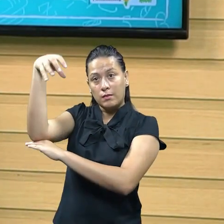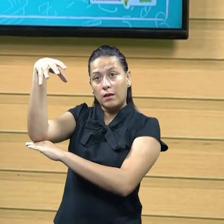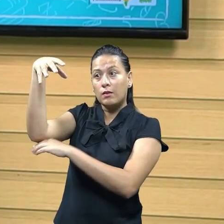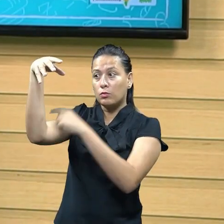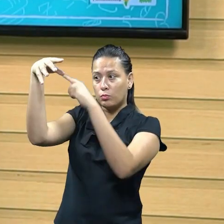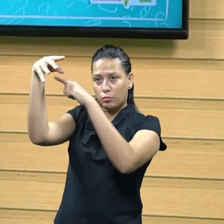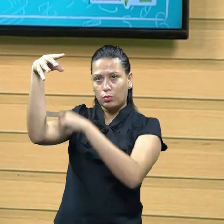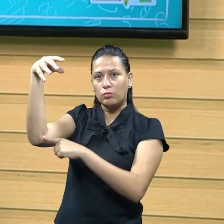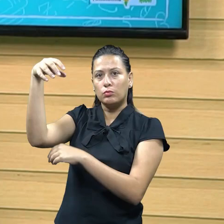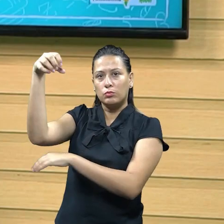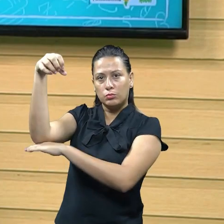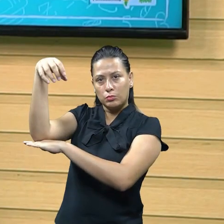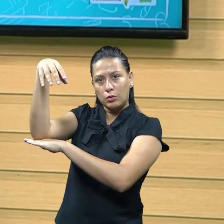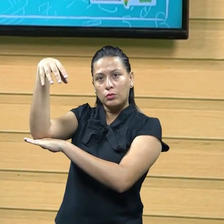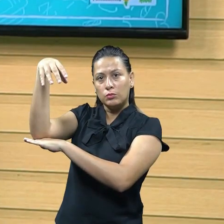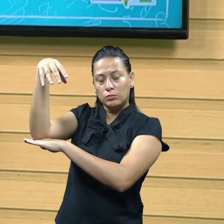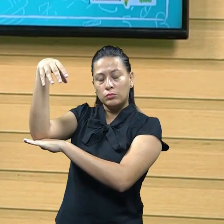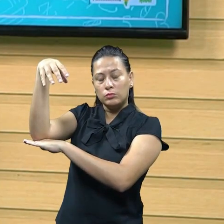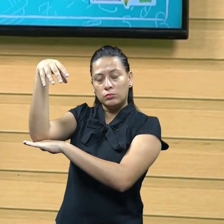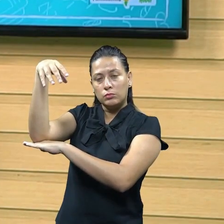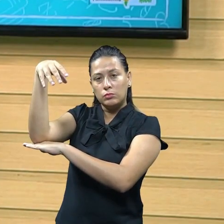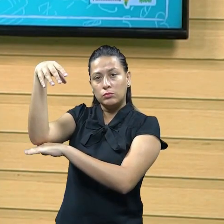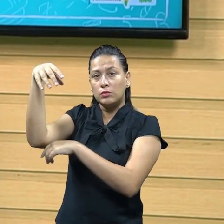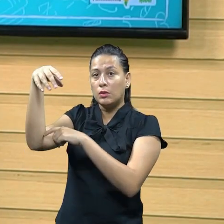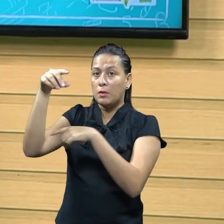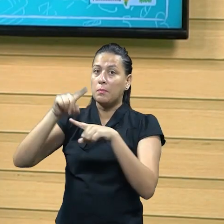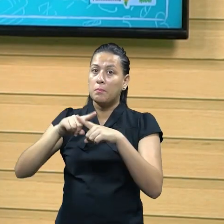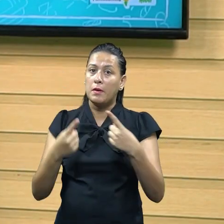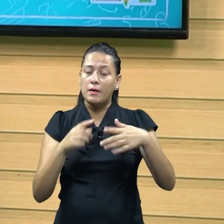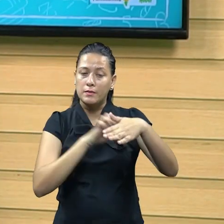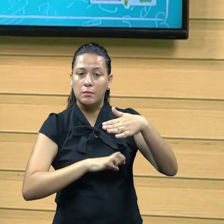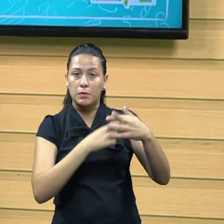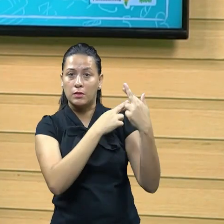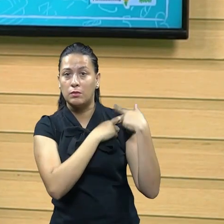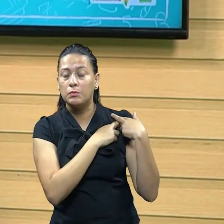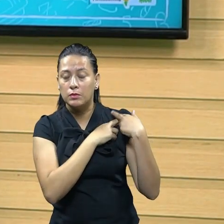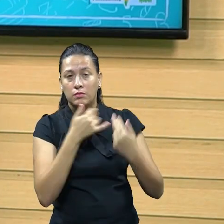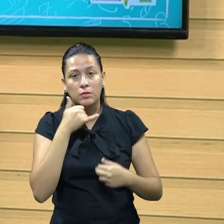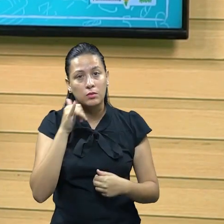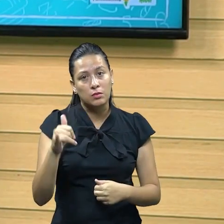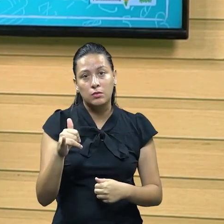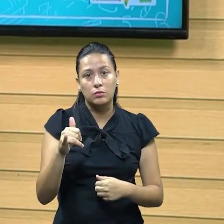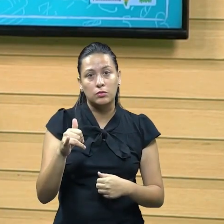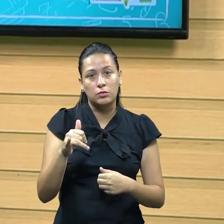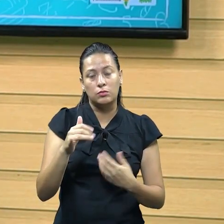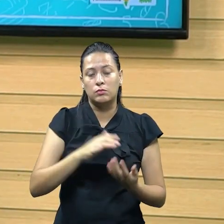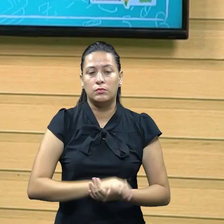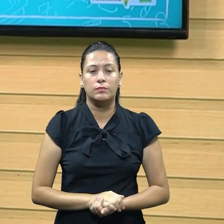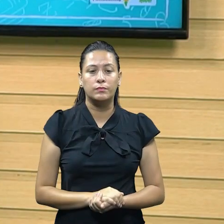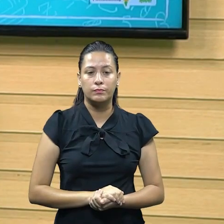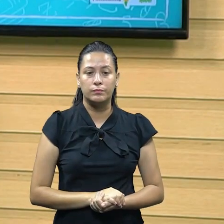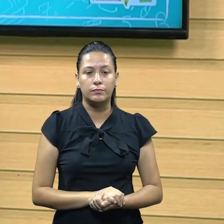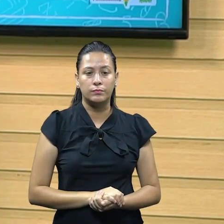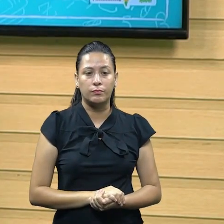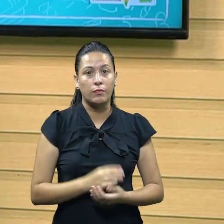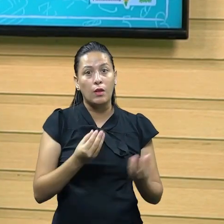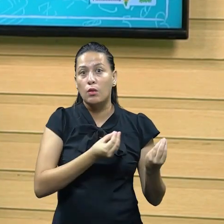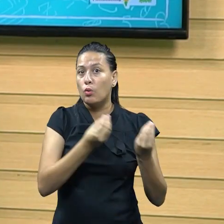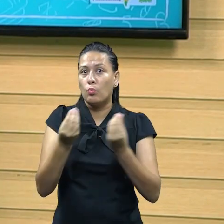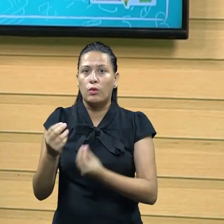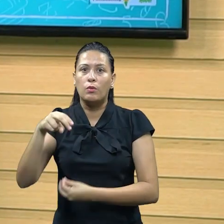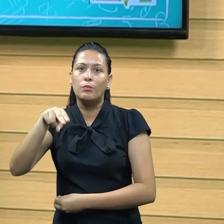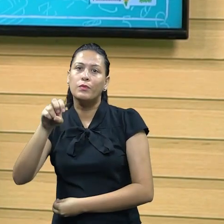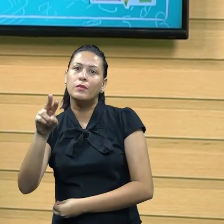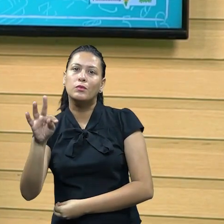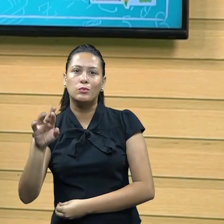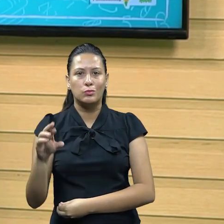estar aterrado naquele ponto, mas a concessionária não fornece o neutro e aí você faz o